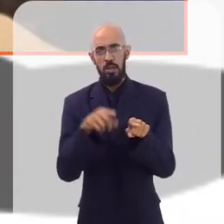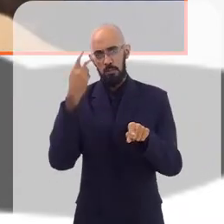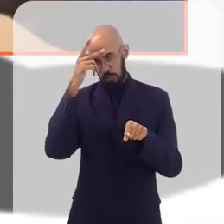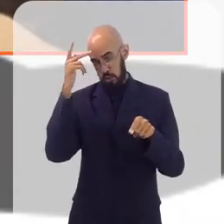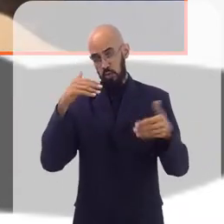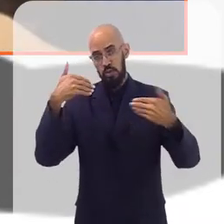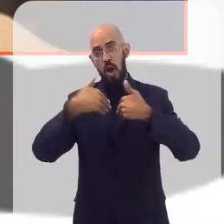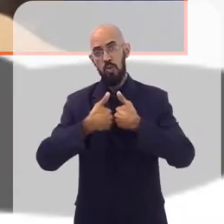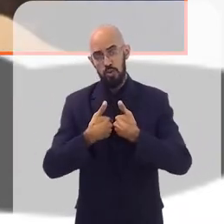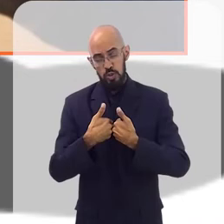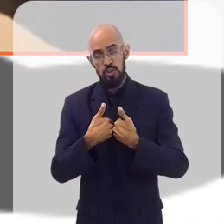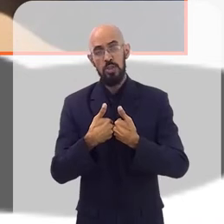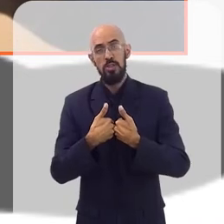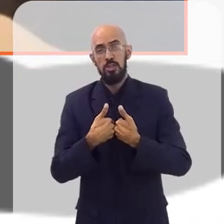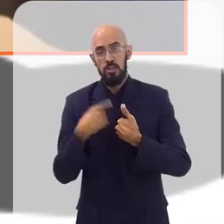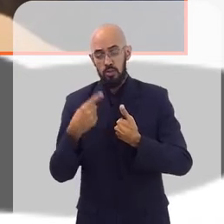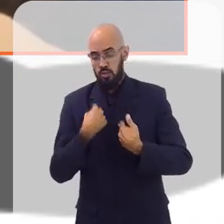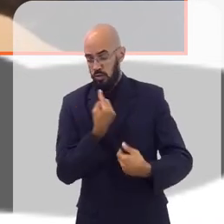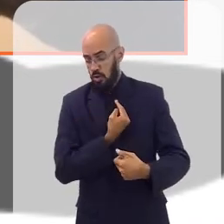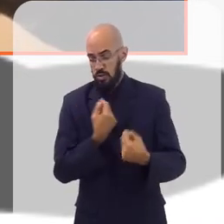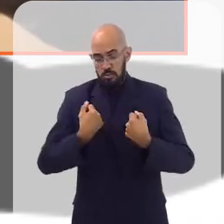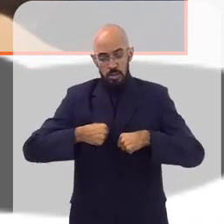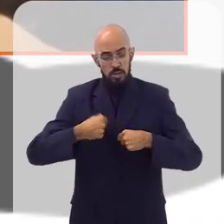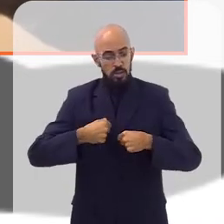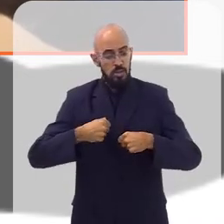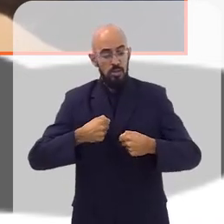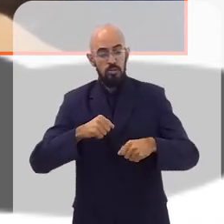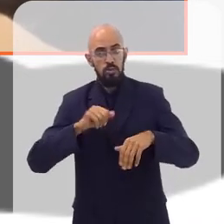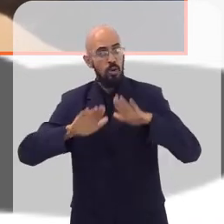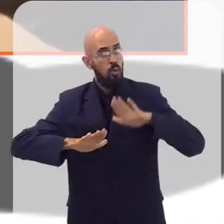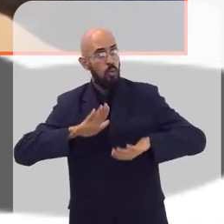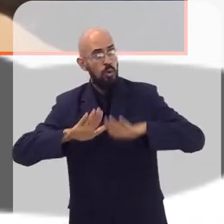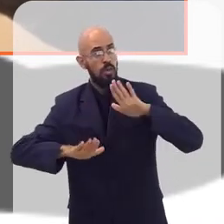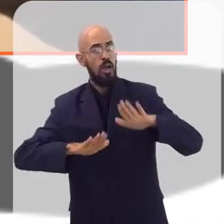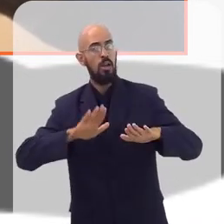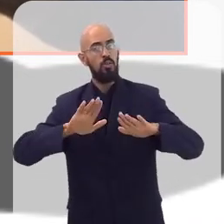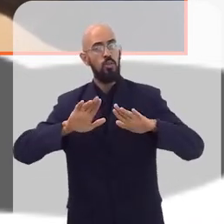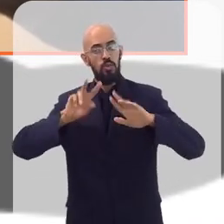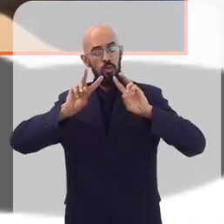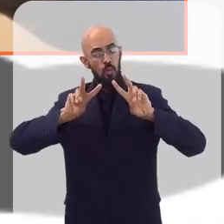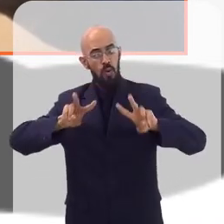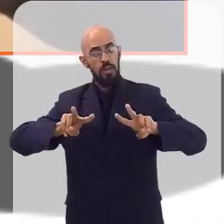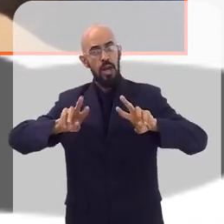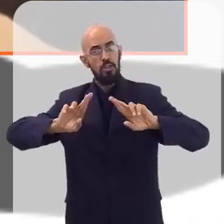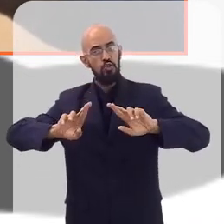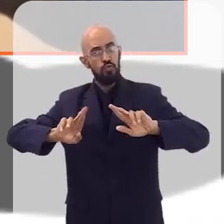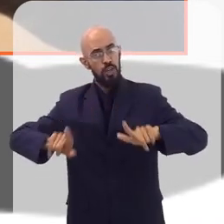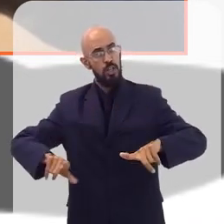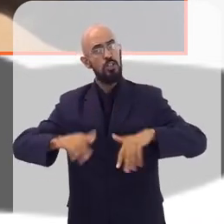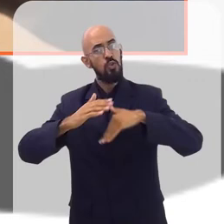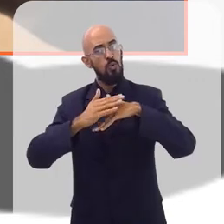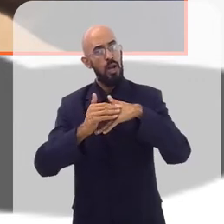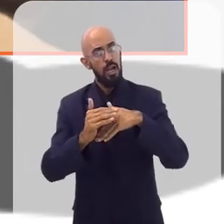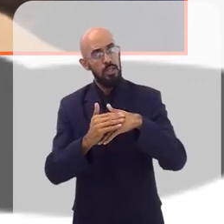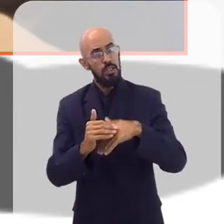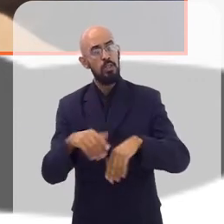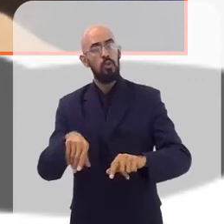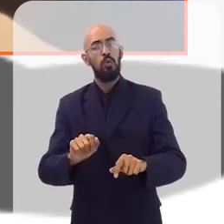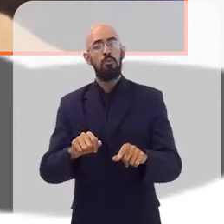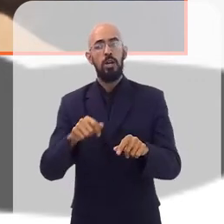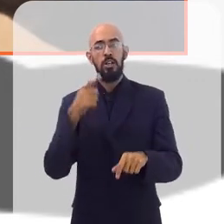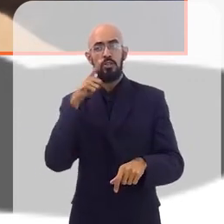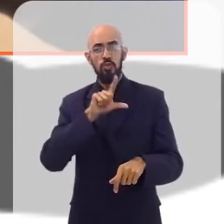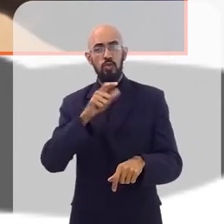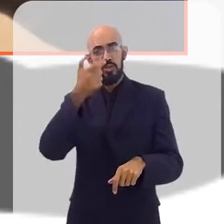é de pessoas com autismo e a gente tem que olhar com carinho com um olhar diferenciado para que a gente